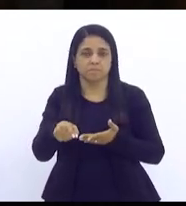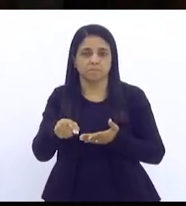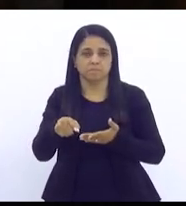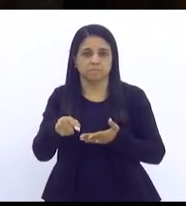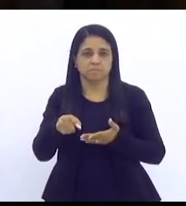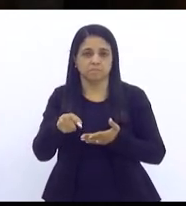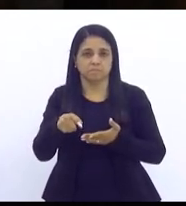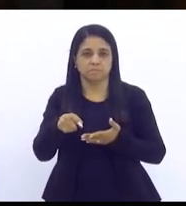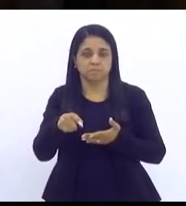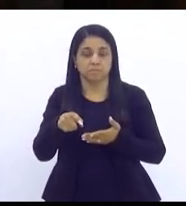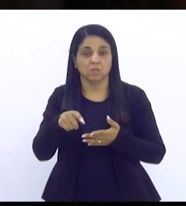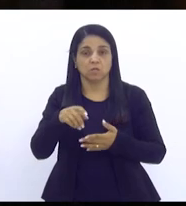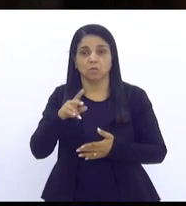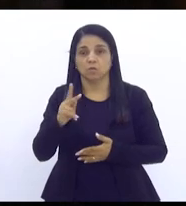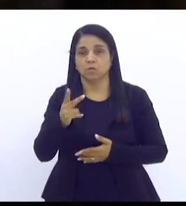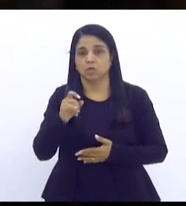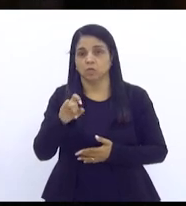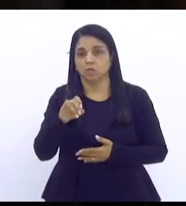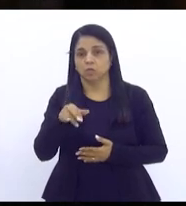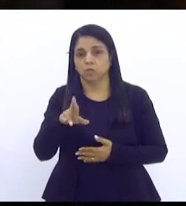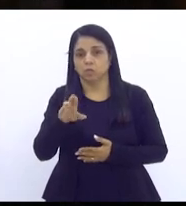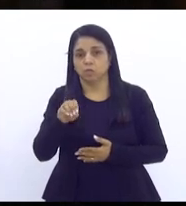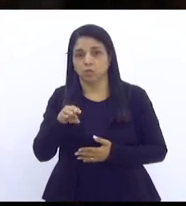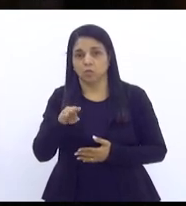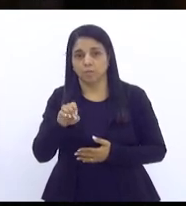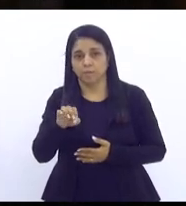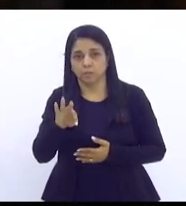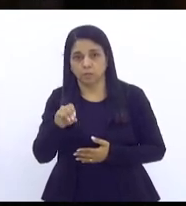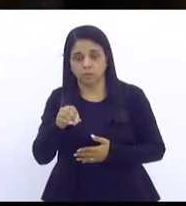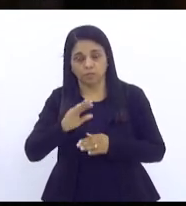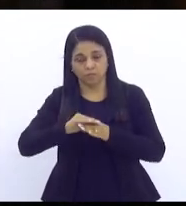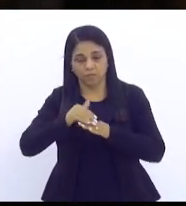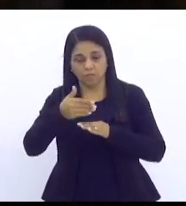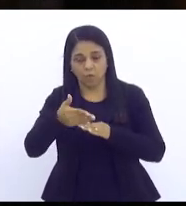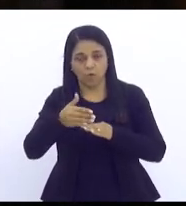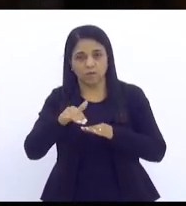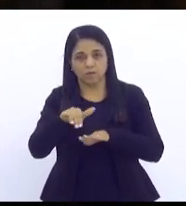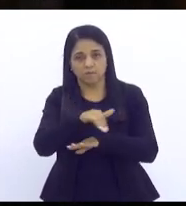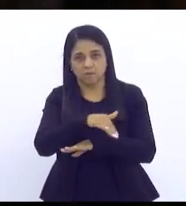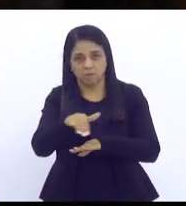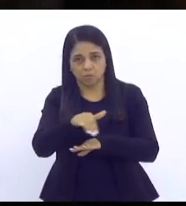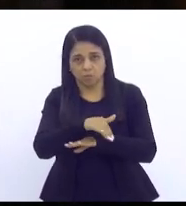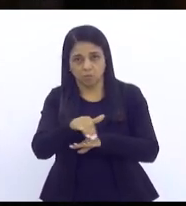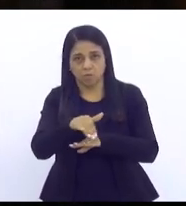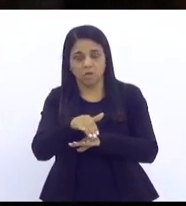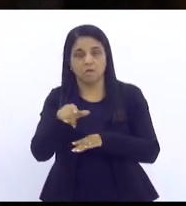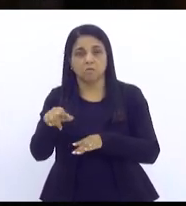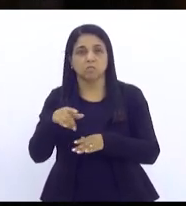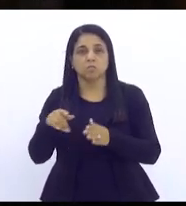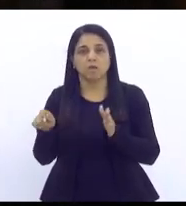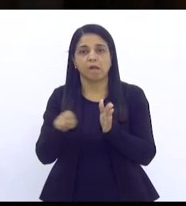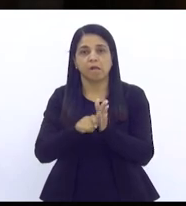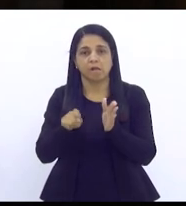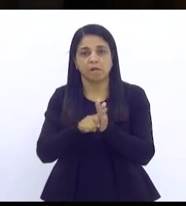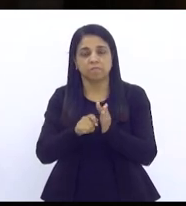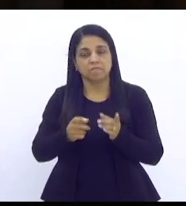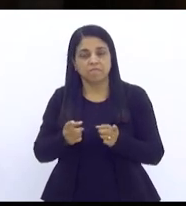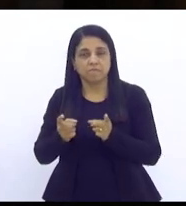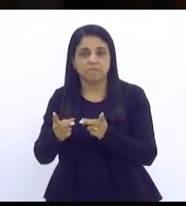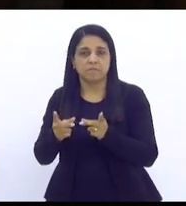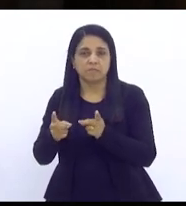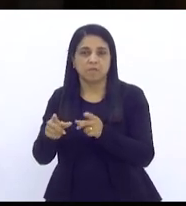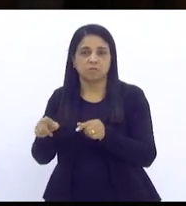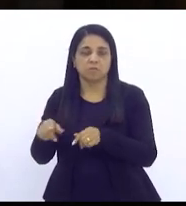na parte externa do muro e o cracudo levando para vender para o ferro velho.